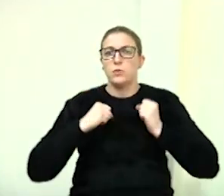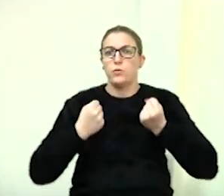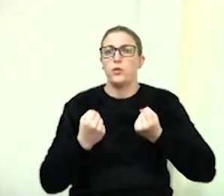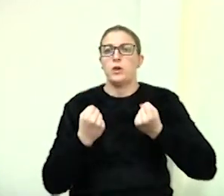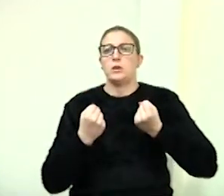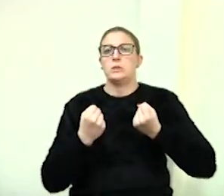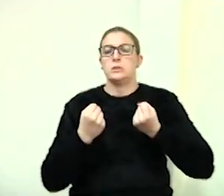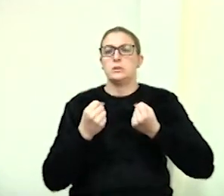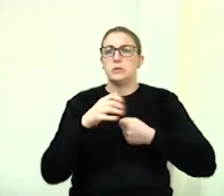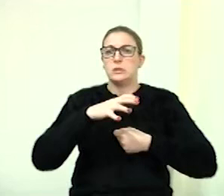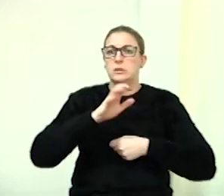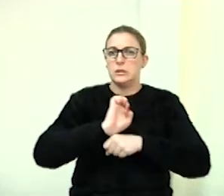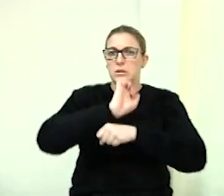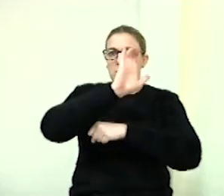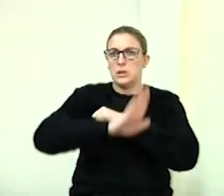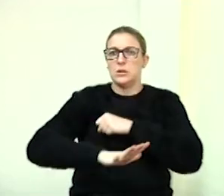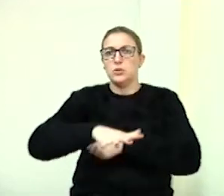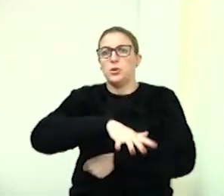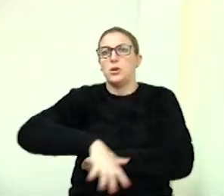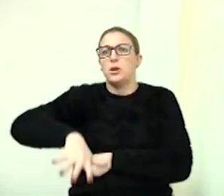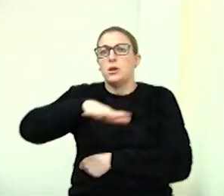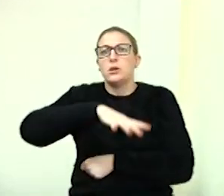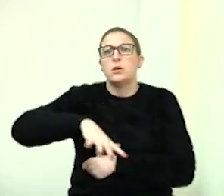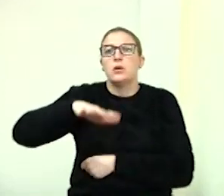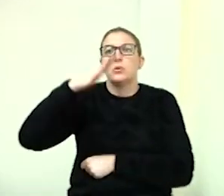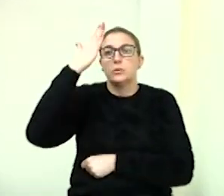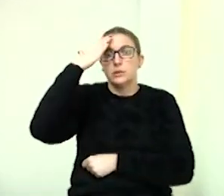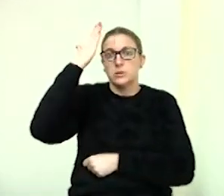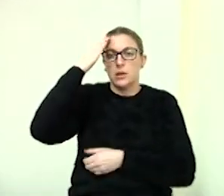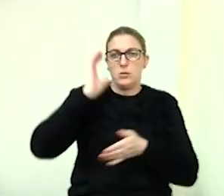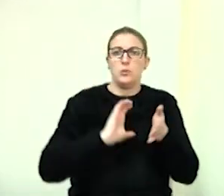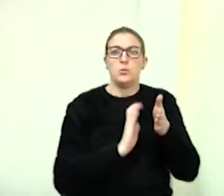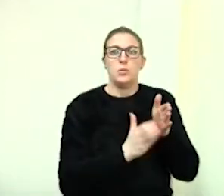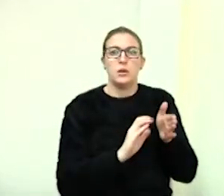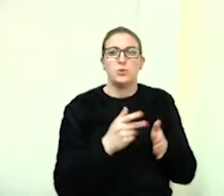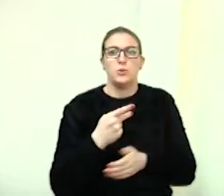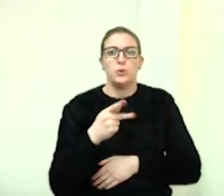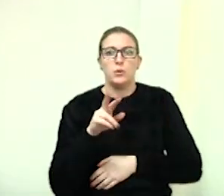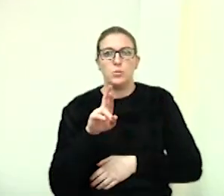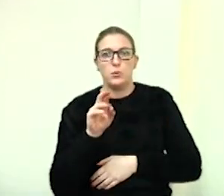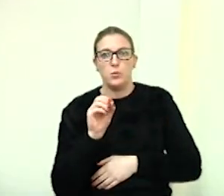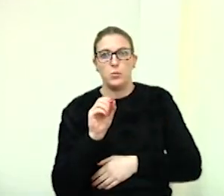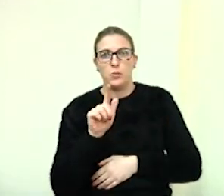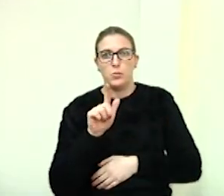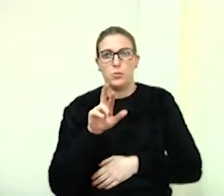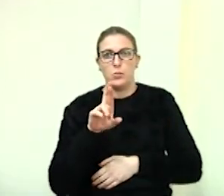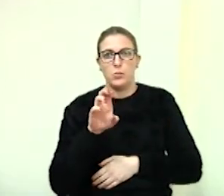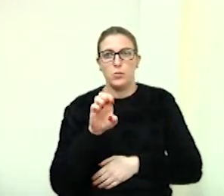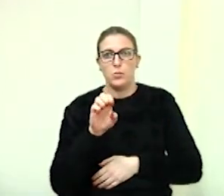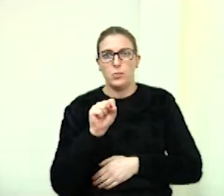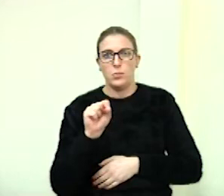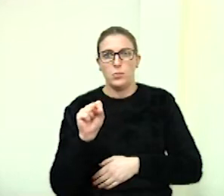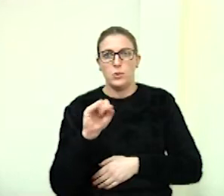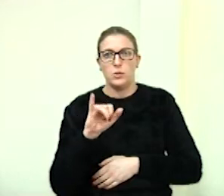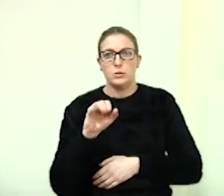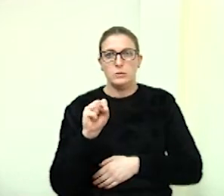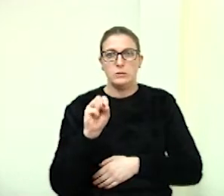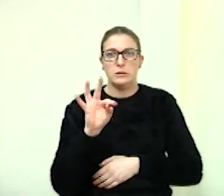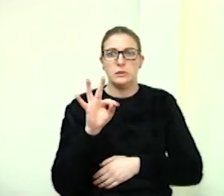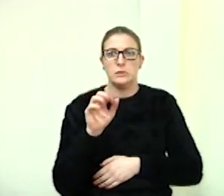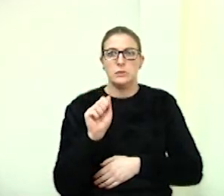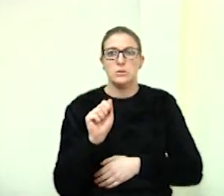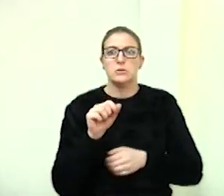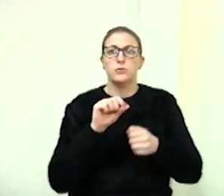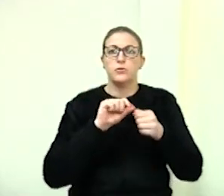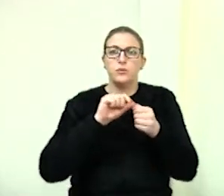da agricultura familiar, sei que a bancada do Progressistas fez, inclusive um ofício, deverão manifestar depois, mas acho que toda